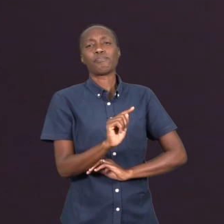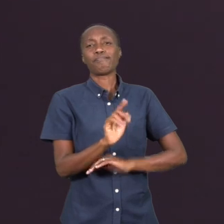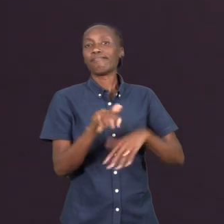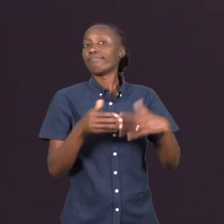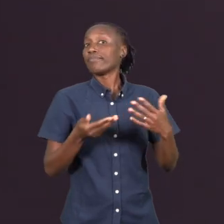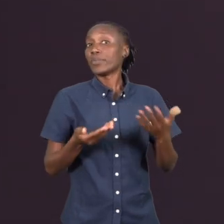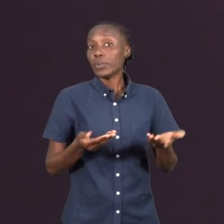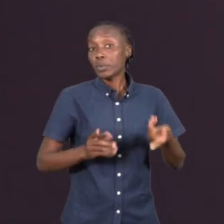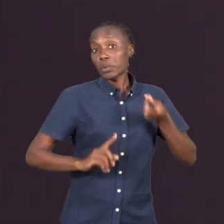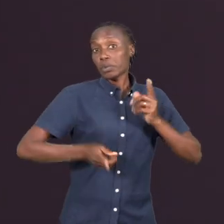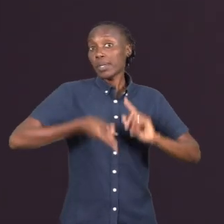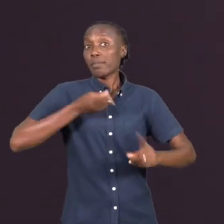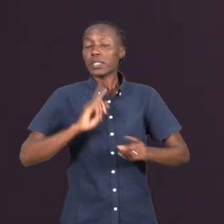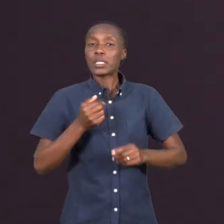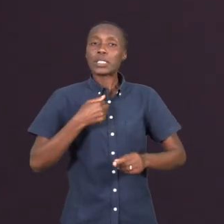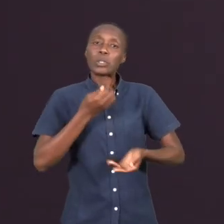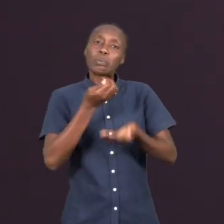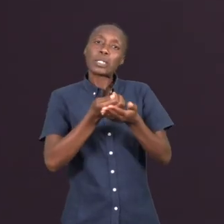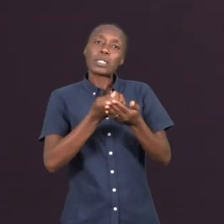Ou será que estou a pedir demais?